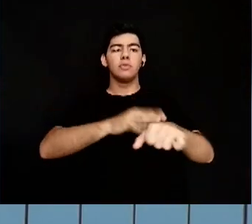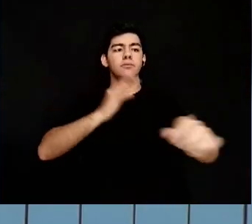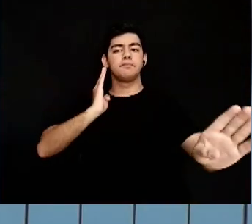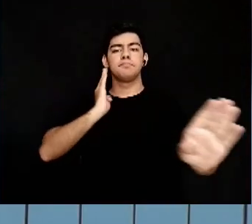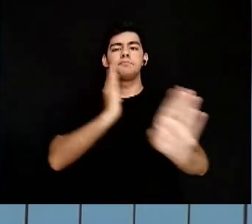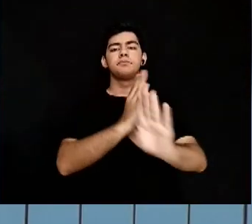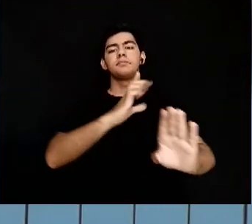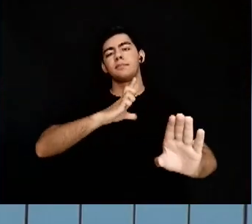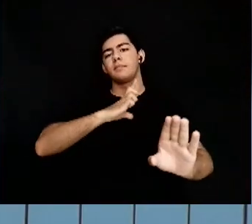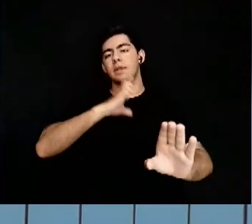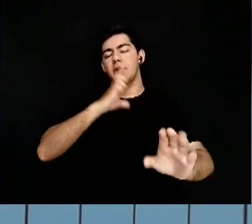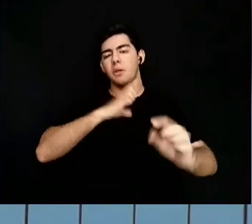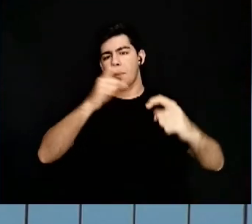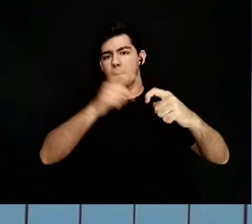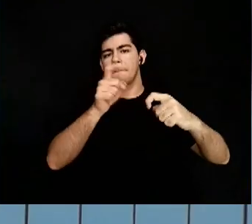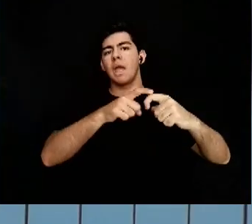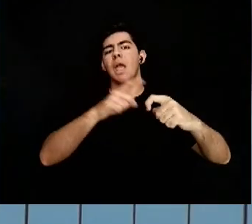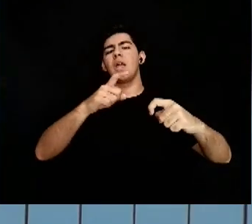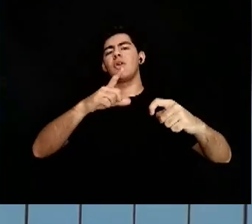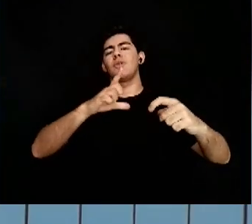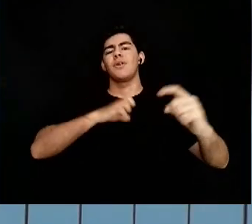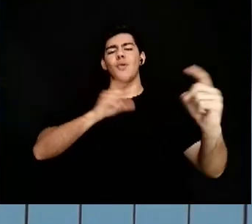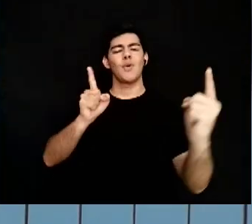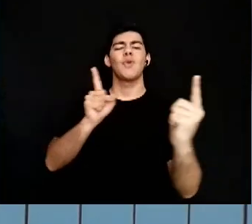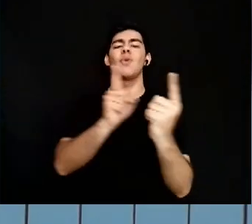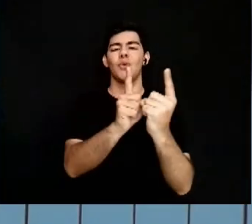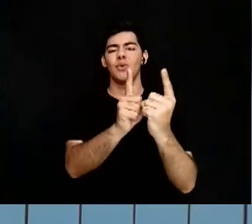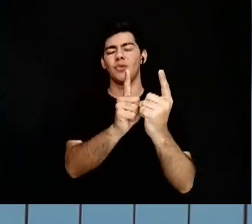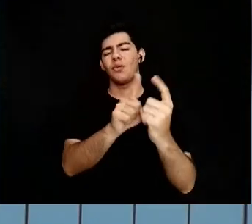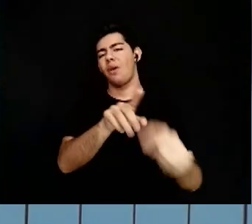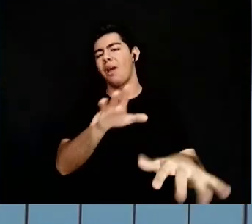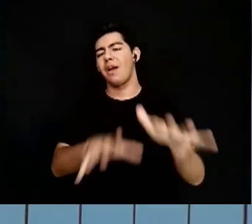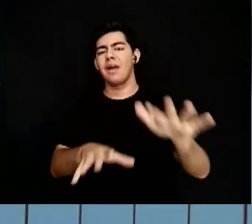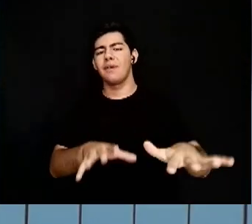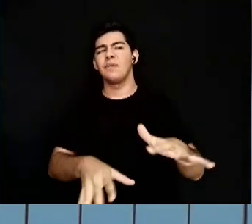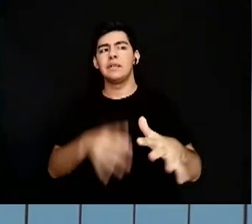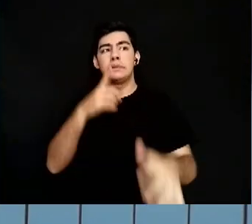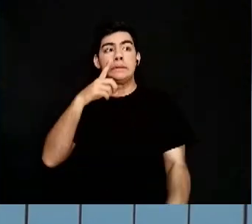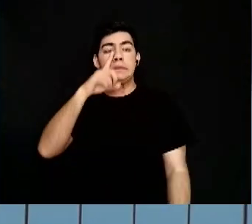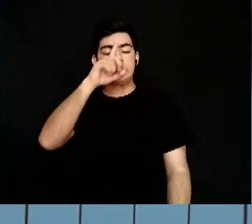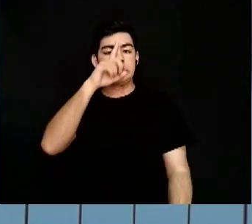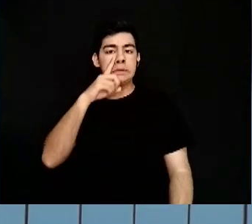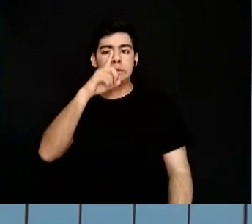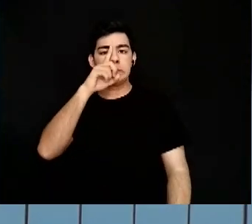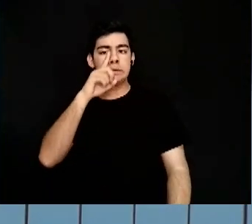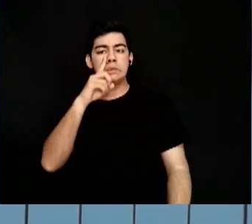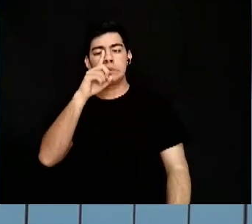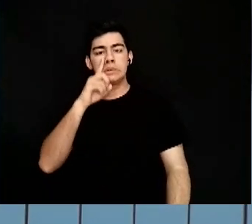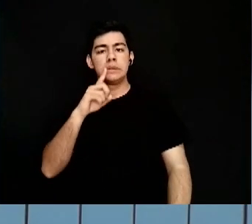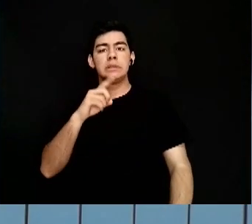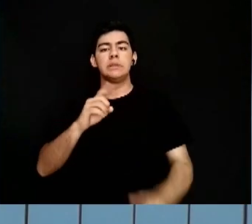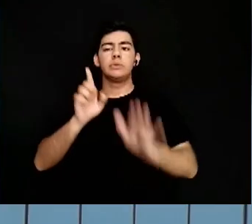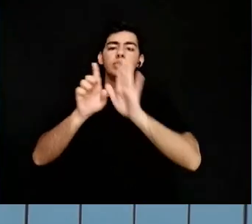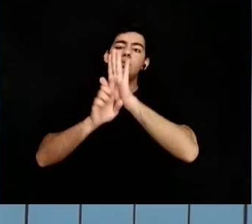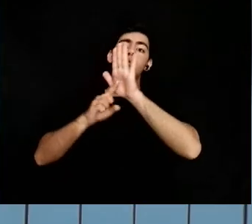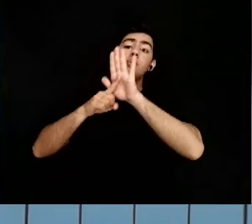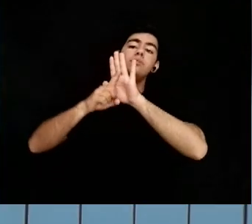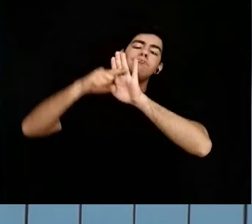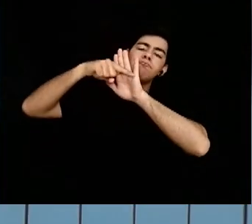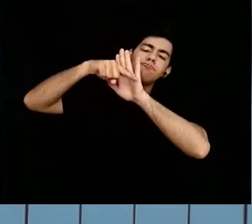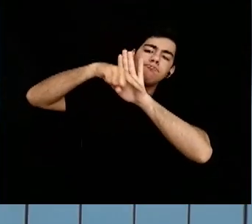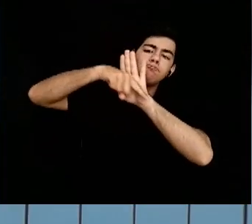buscar orientação médica, fazer essa consulta, acaba reduzindo os riscos, né, de gravidade